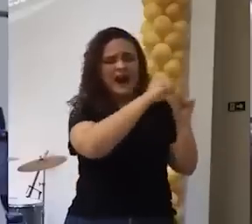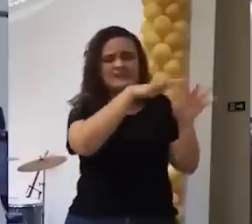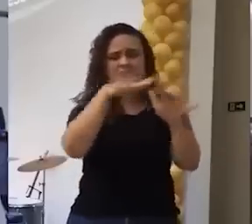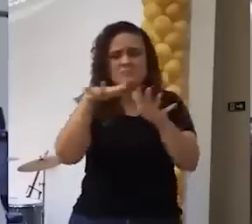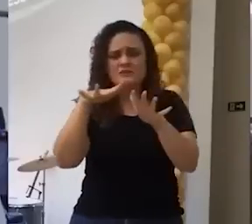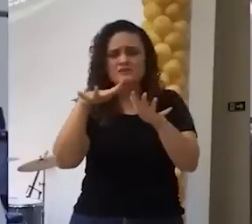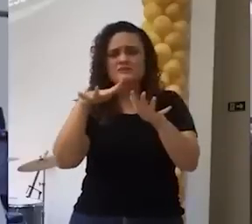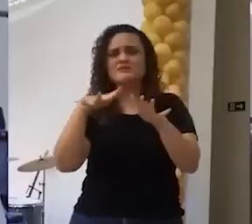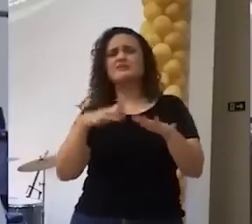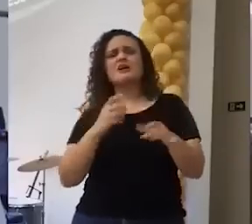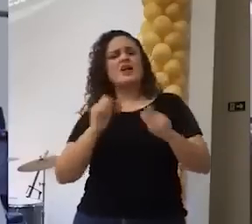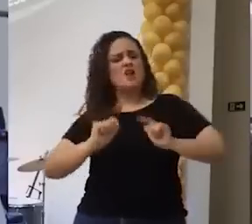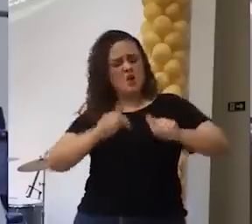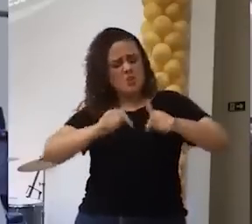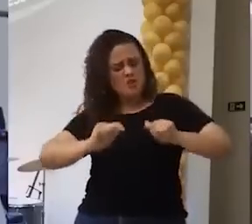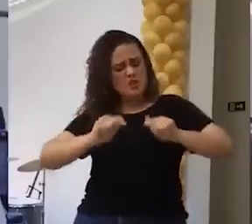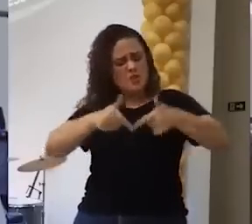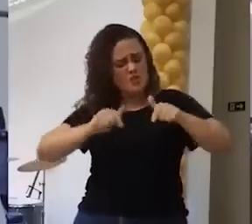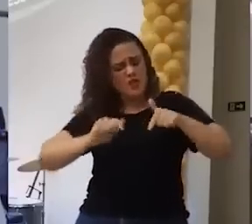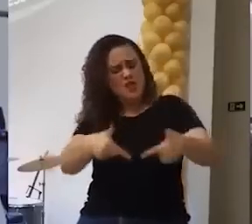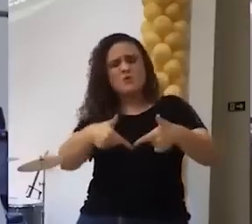lágrima, tanto luto.